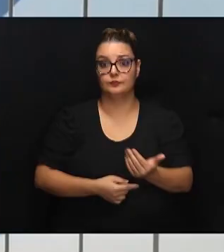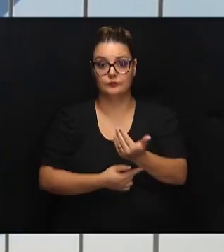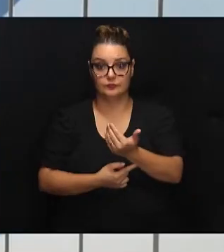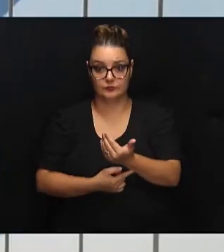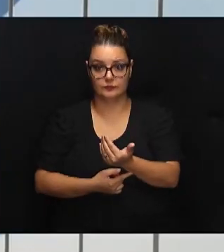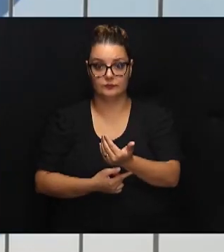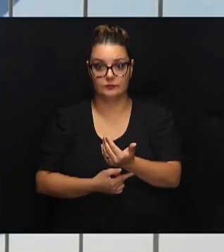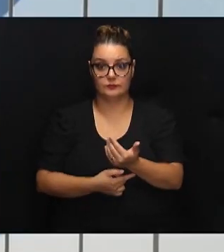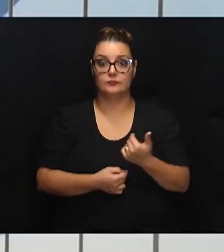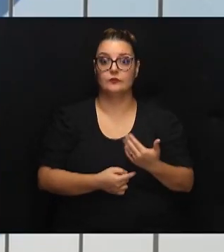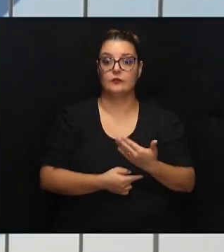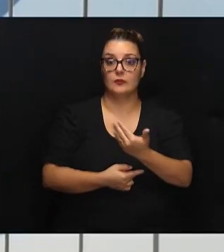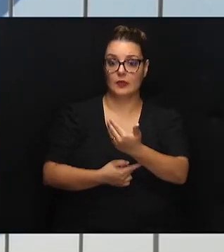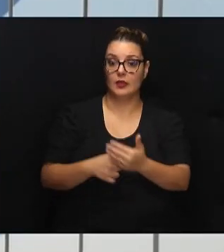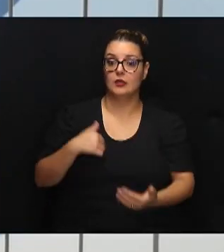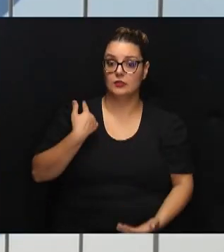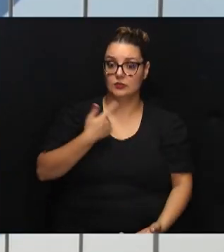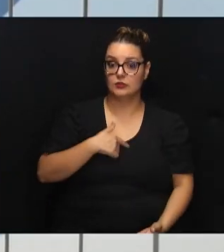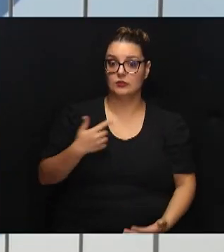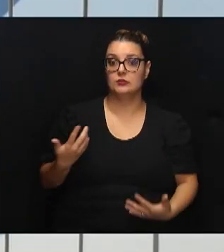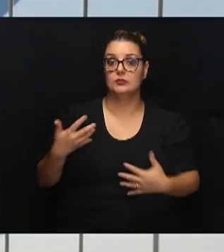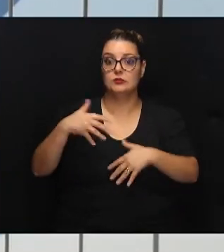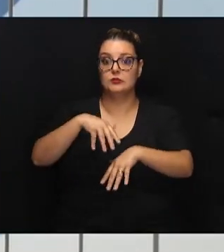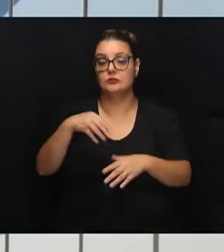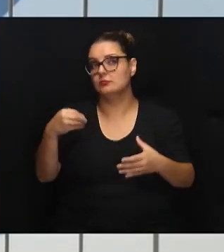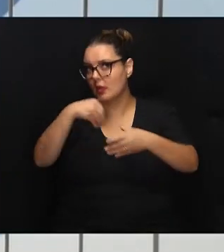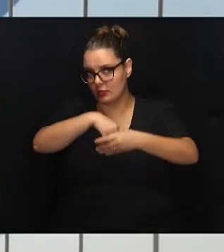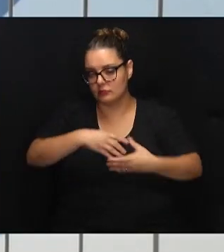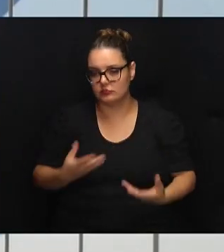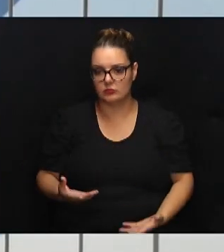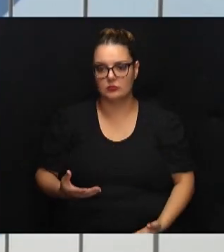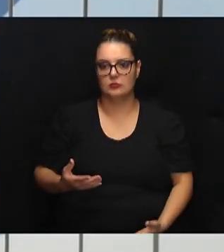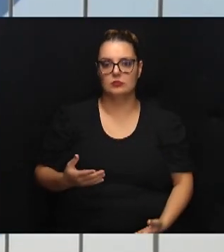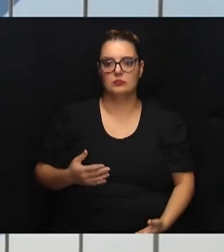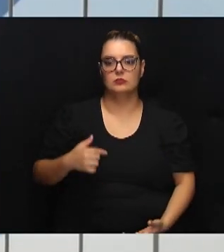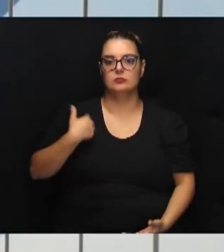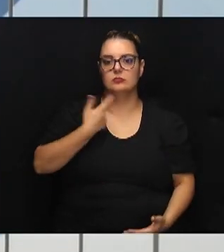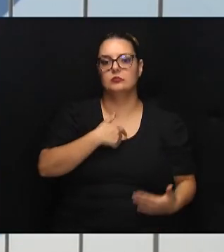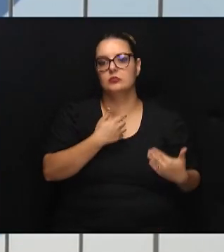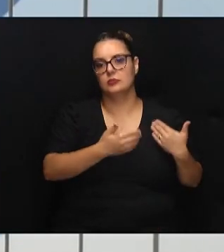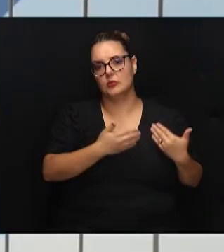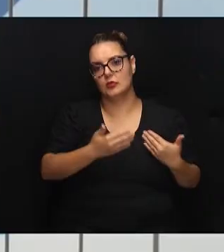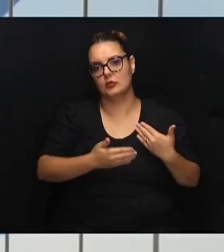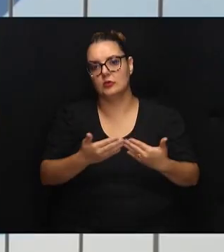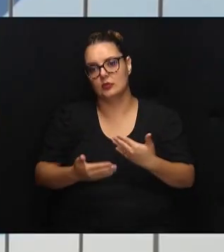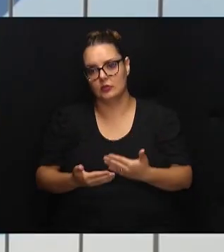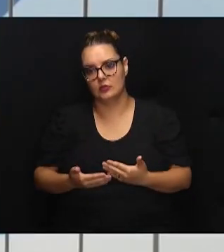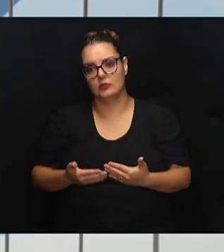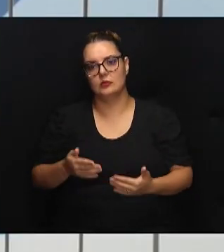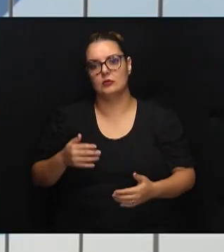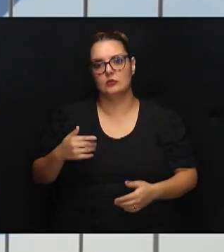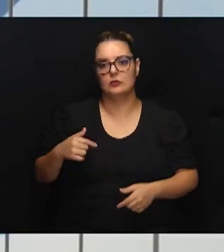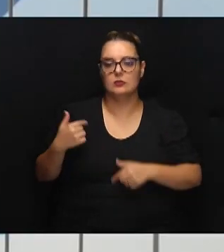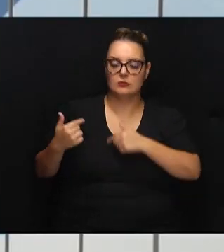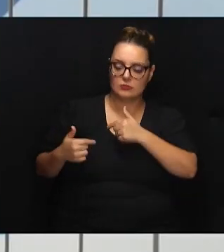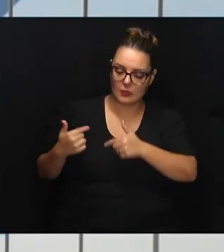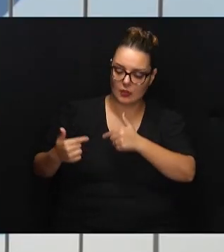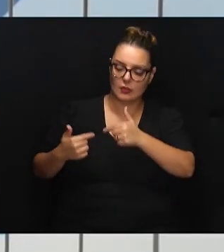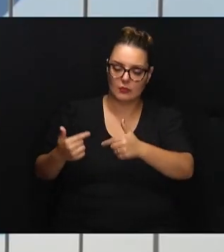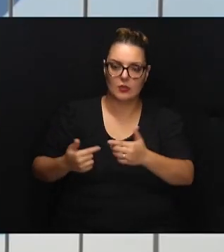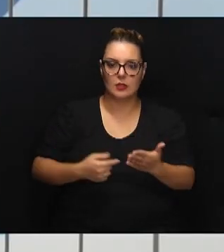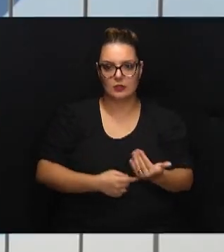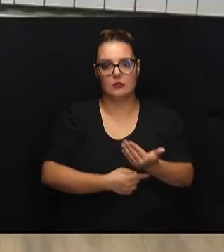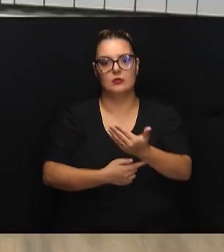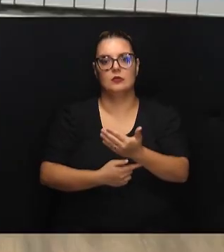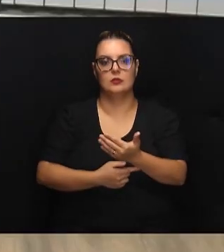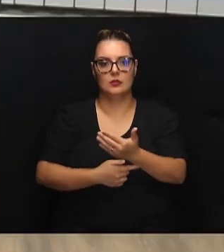E a tecnologia, a gente foi inserida nela de uma forma... A gente vinha... continuamente trazendo essa tecnologia e